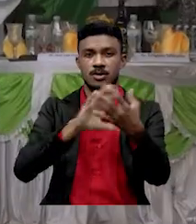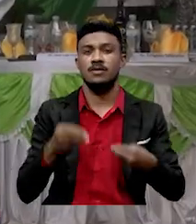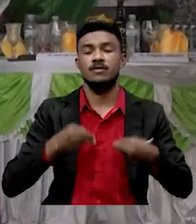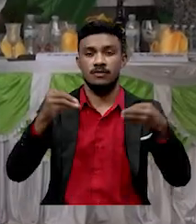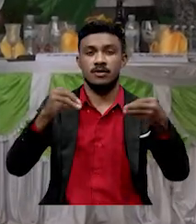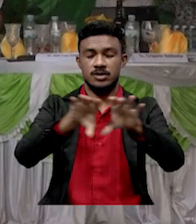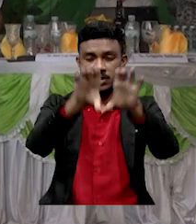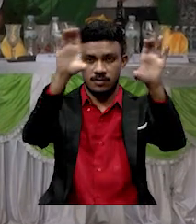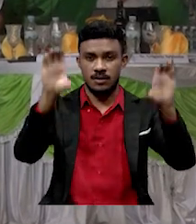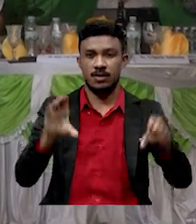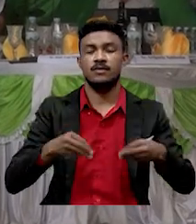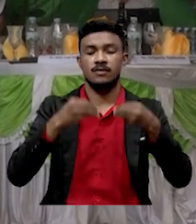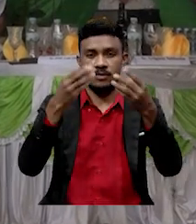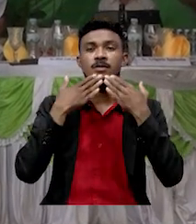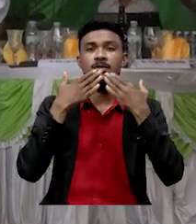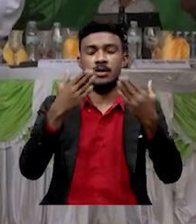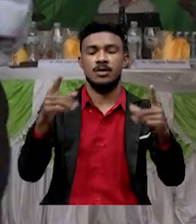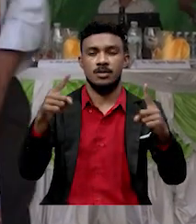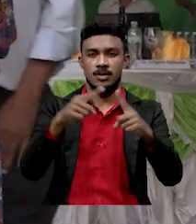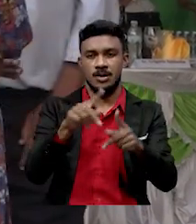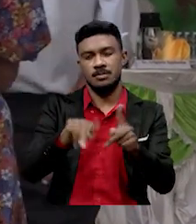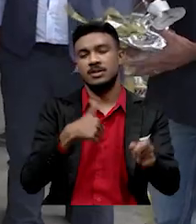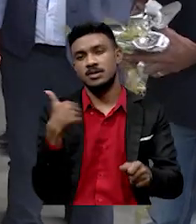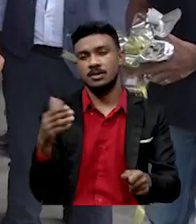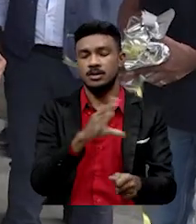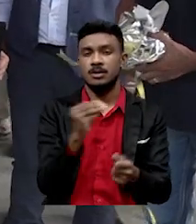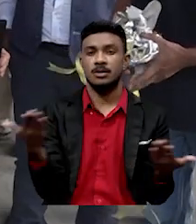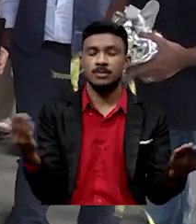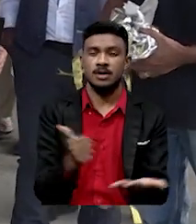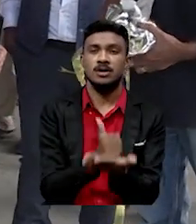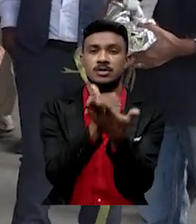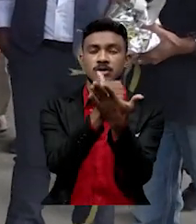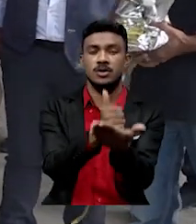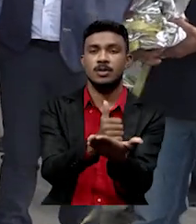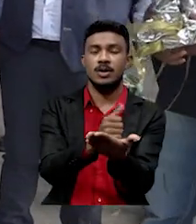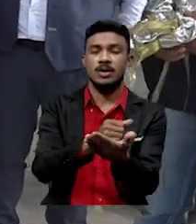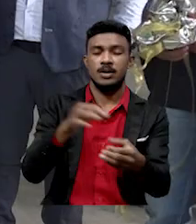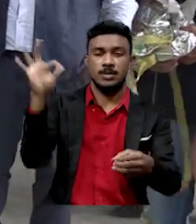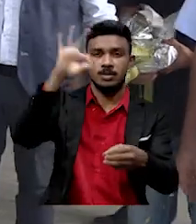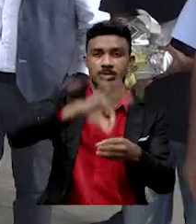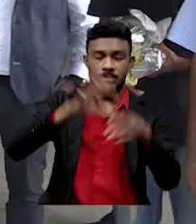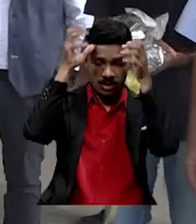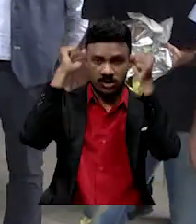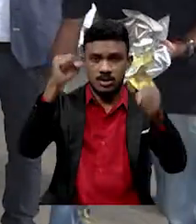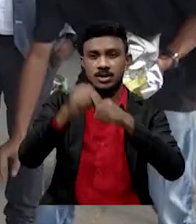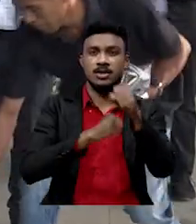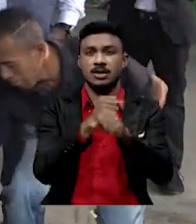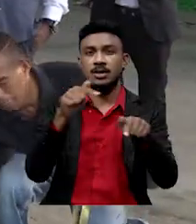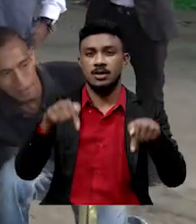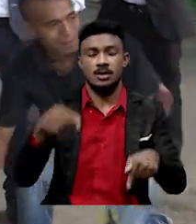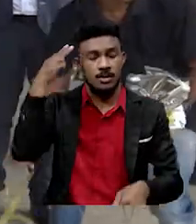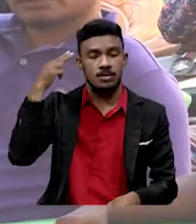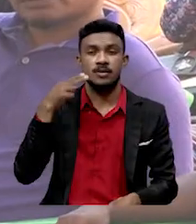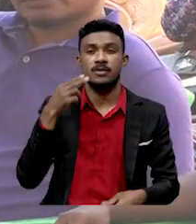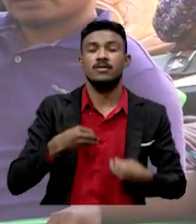certificado de agradecimento para a entidade Balum, neve ma contribuiona para o processo de eleição presidencial Tinanem. Horta mos agradece para